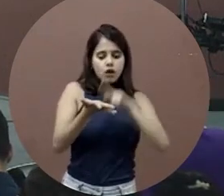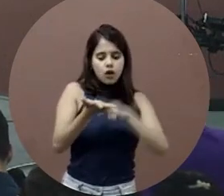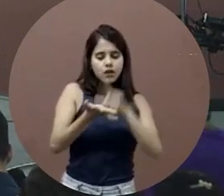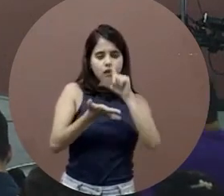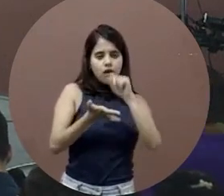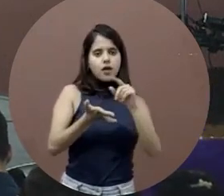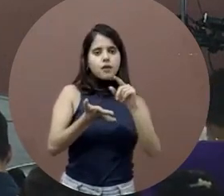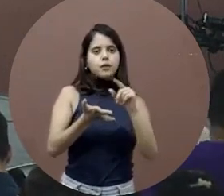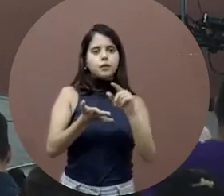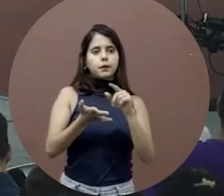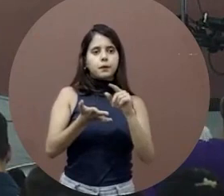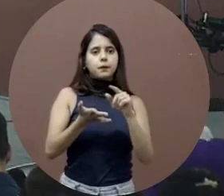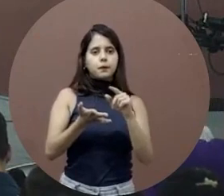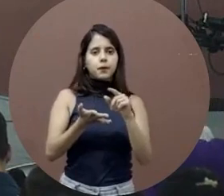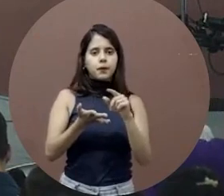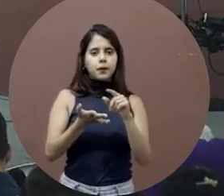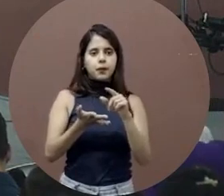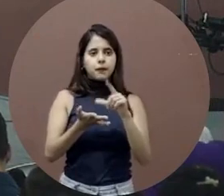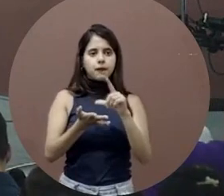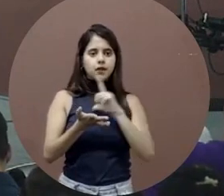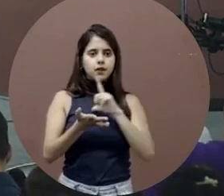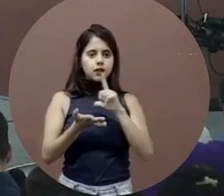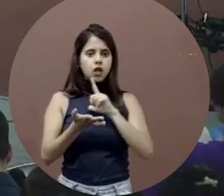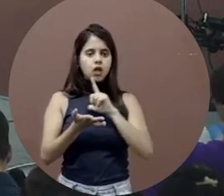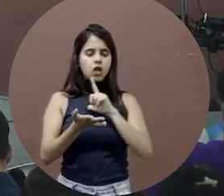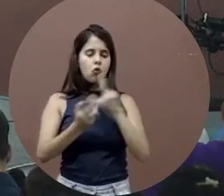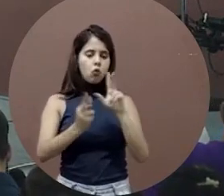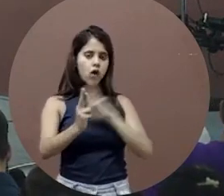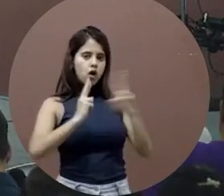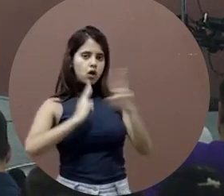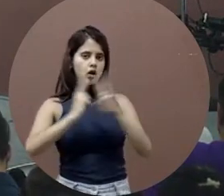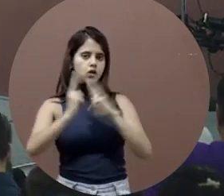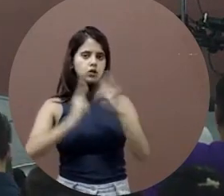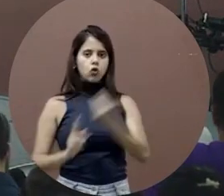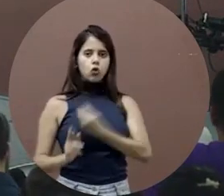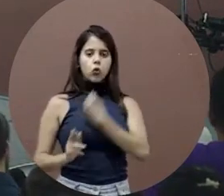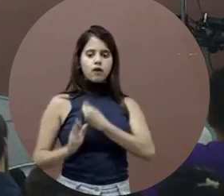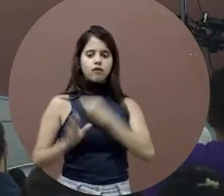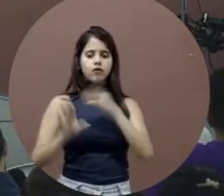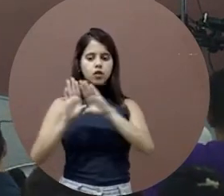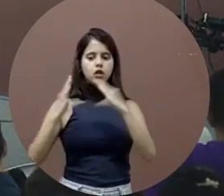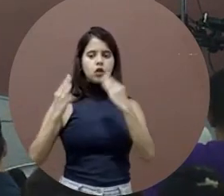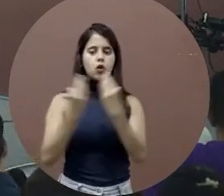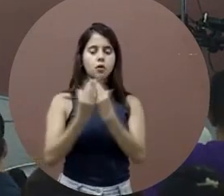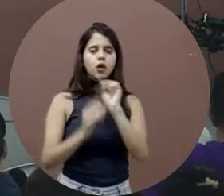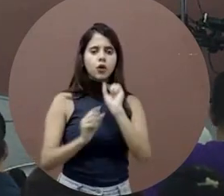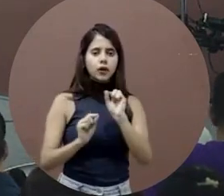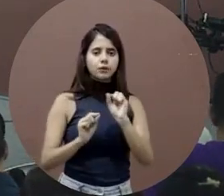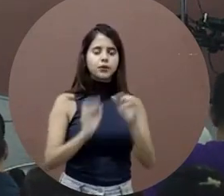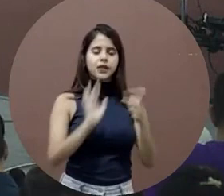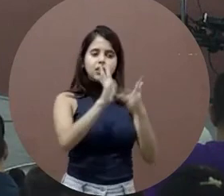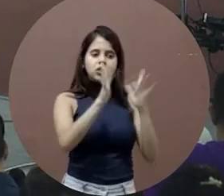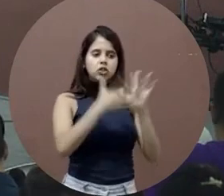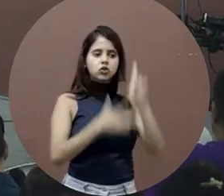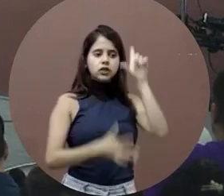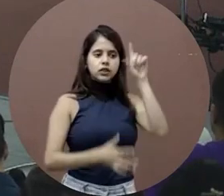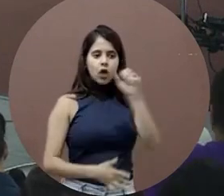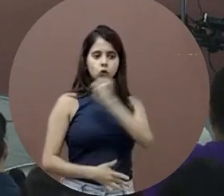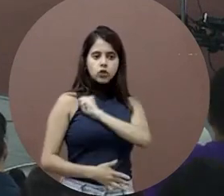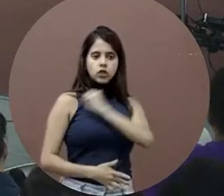certa forma, interfere diretamente na vida comunitária, é que ele é o nosso supremo